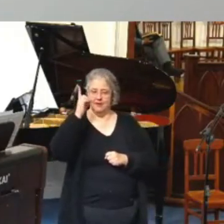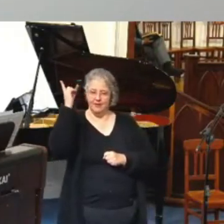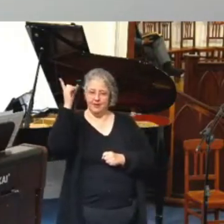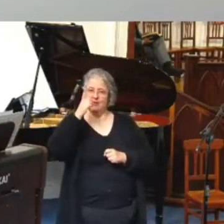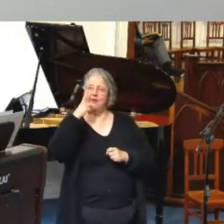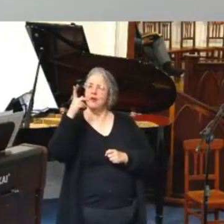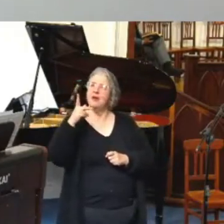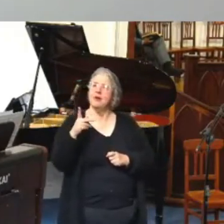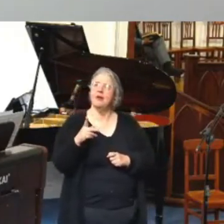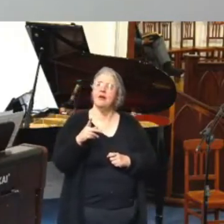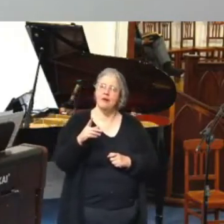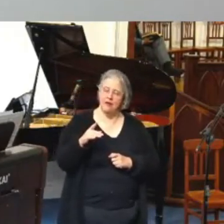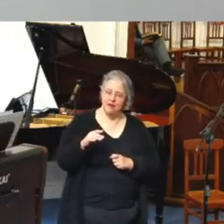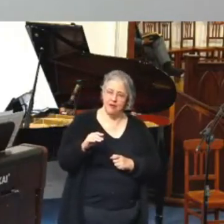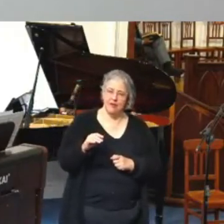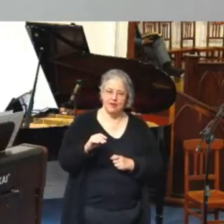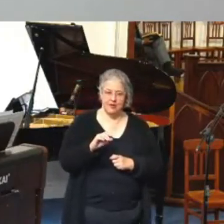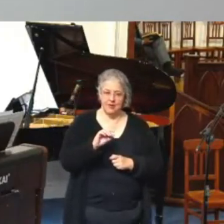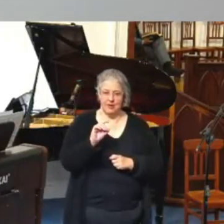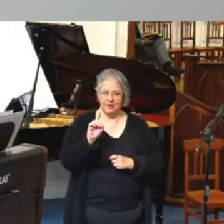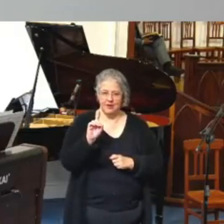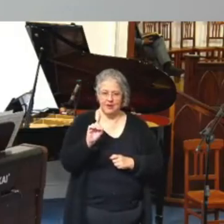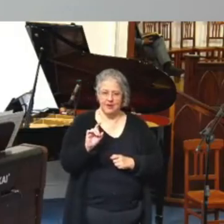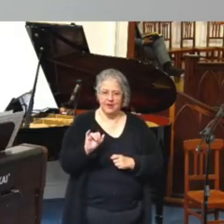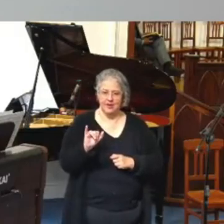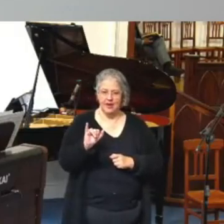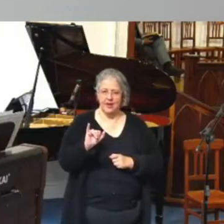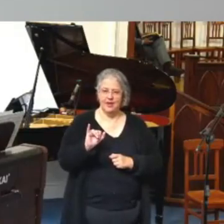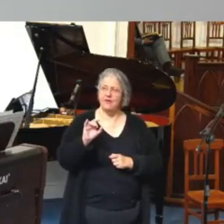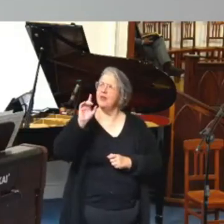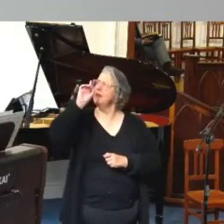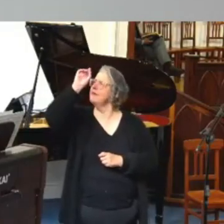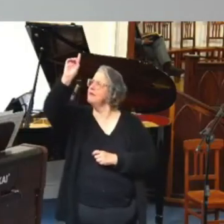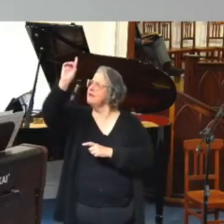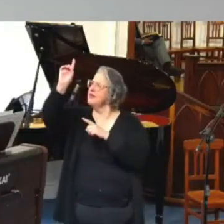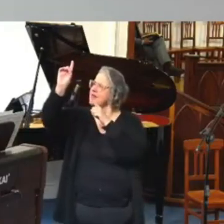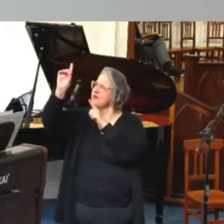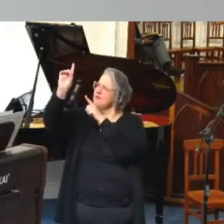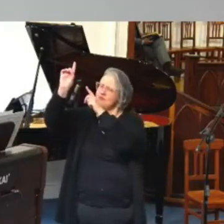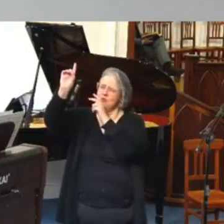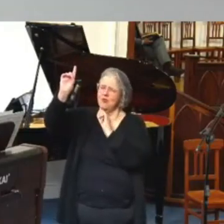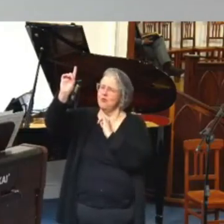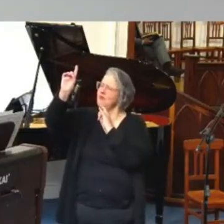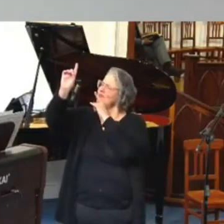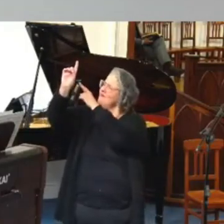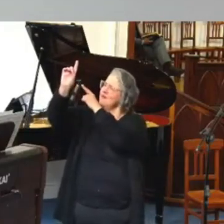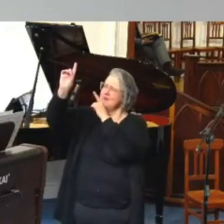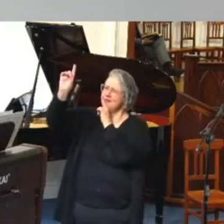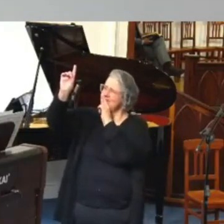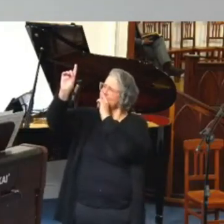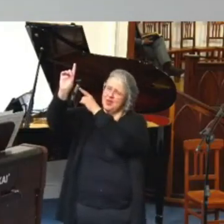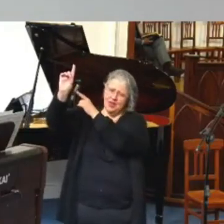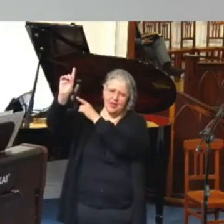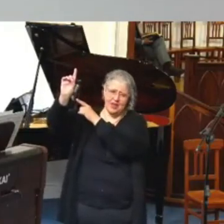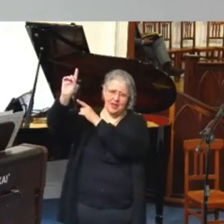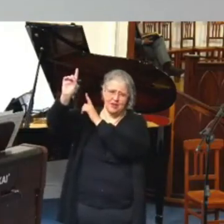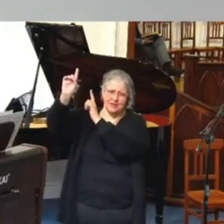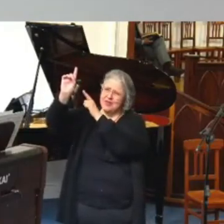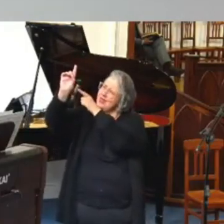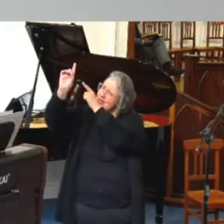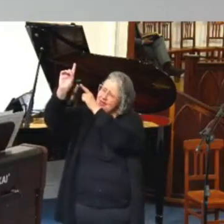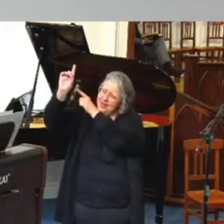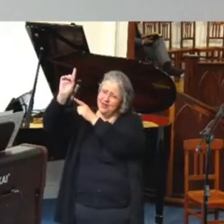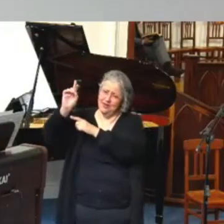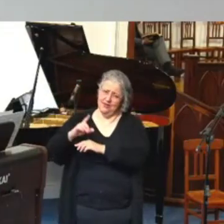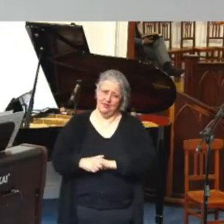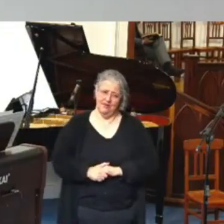da aliança, que apesar de mim, que apesar da minha dor, apesar do meu sofrimento, me vê. E aqui no